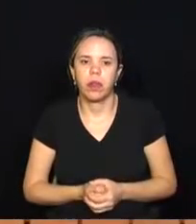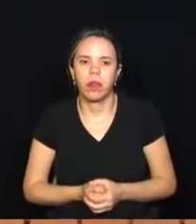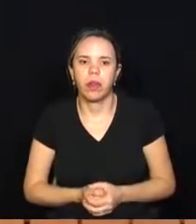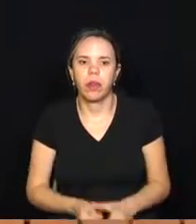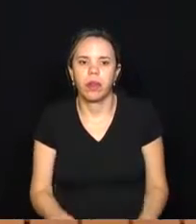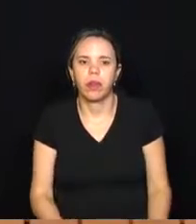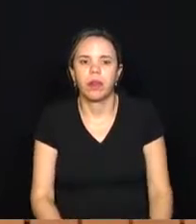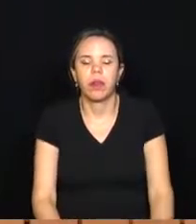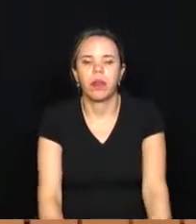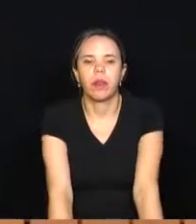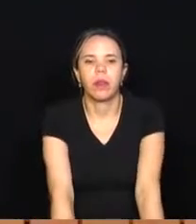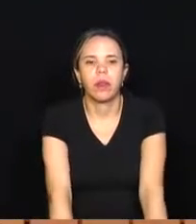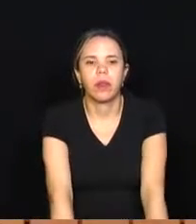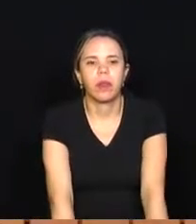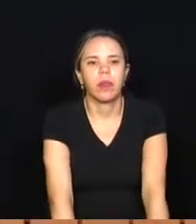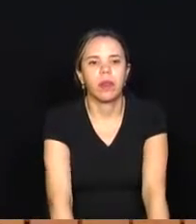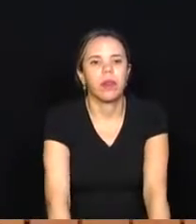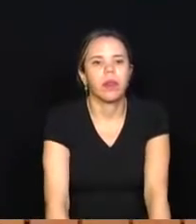Tá?